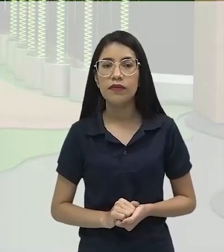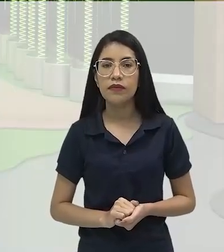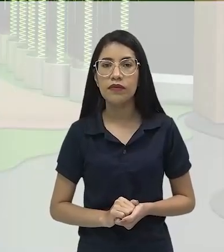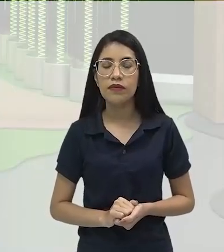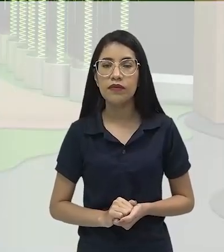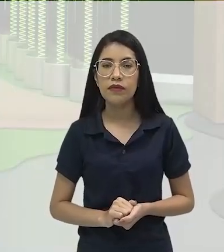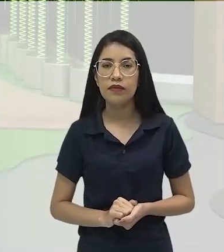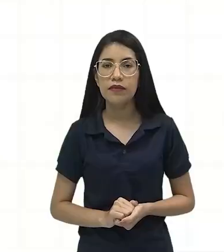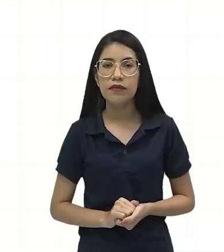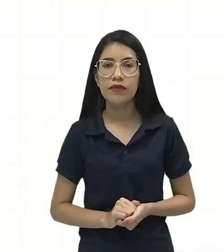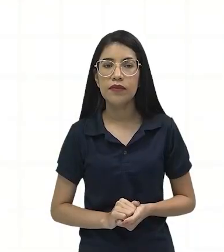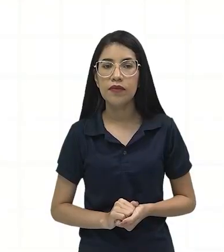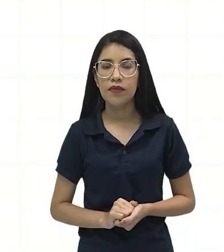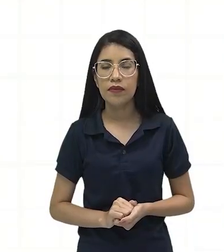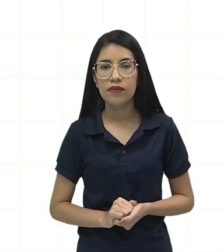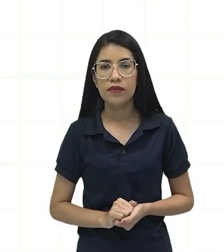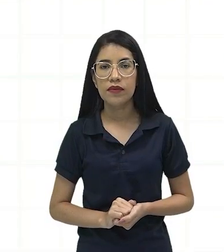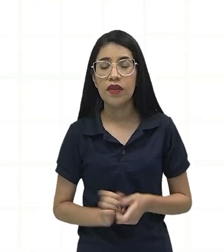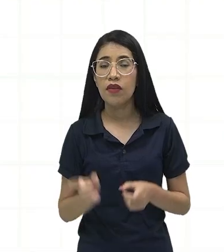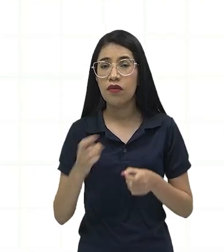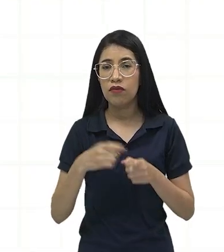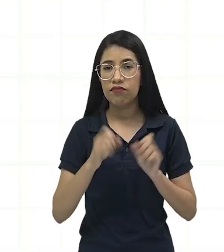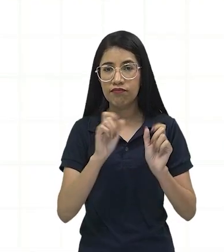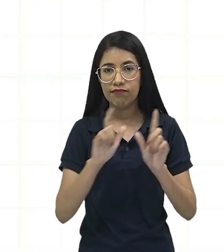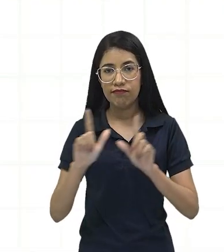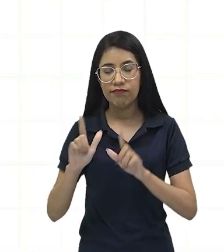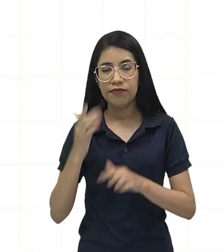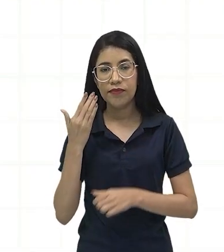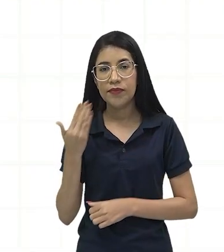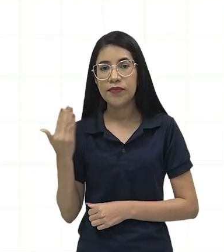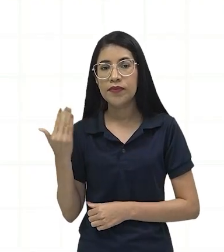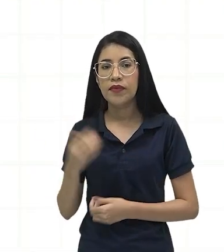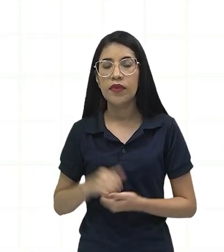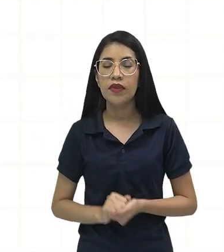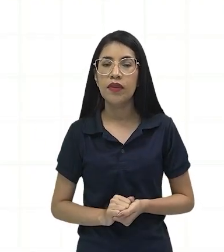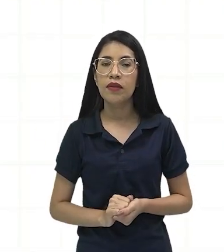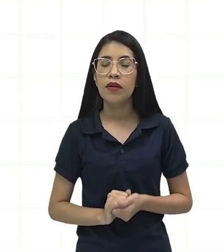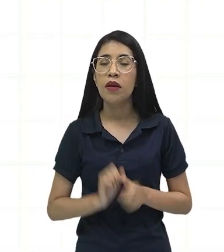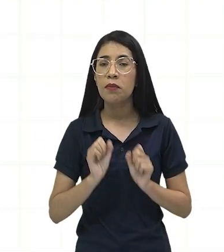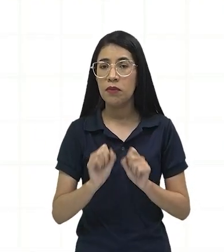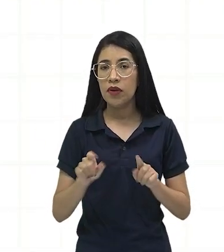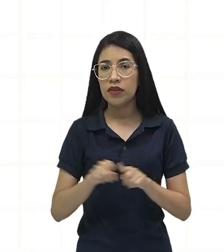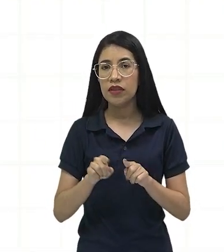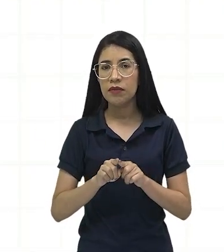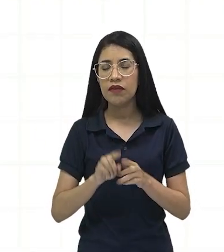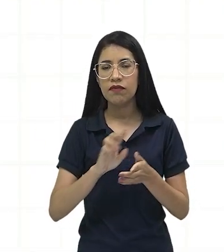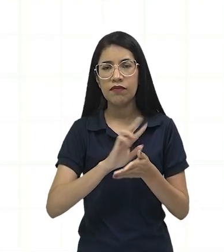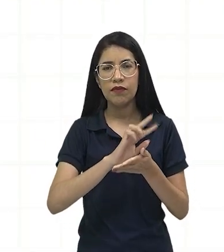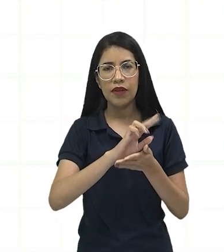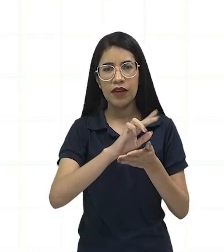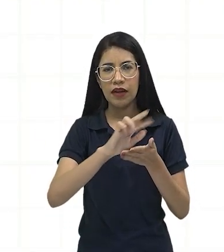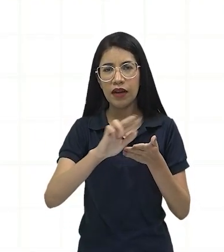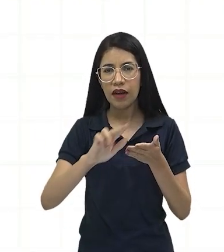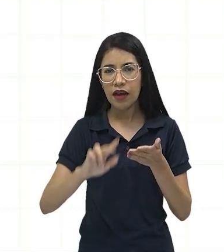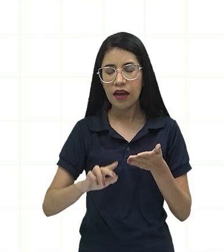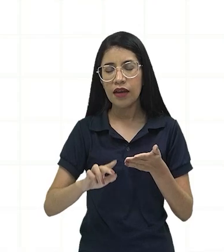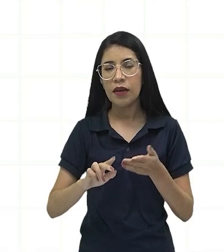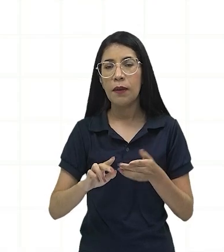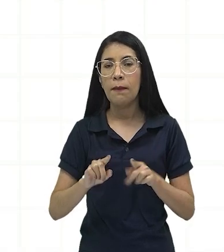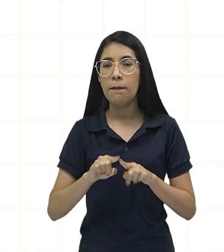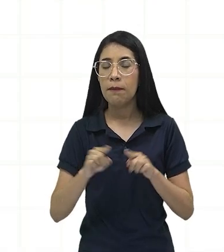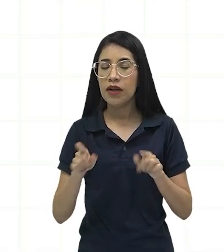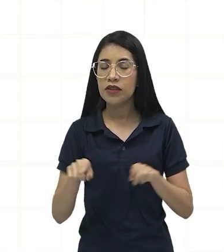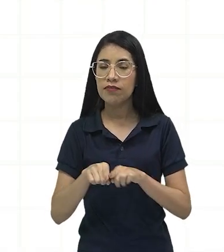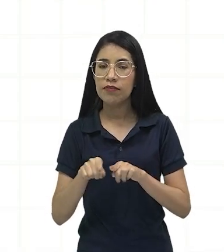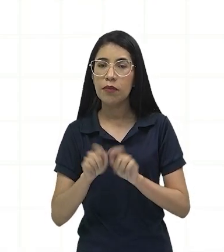nossa cartela de mudanças climáticas, nós temos aí que podem ter inúmeros motivos, mas